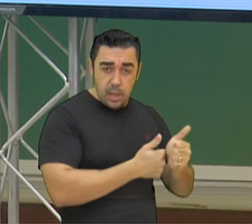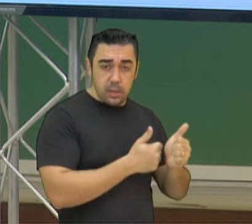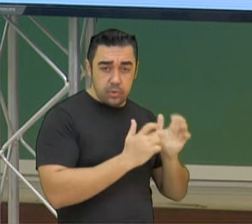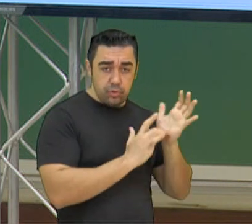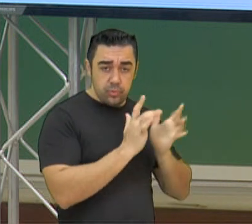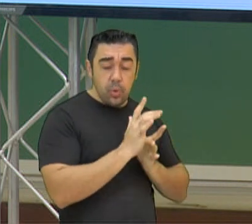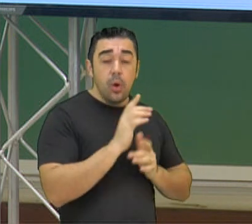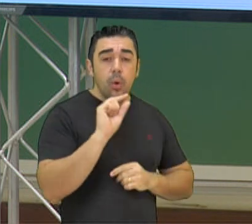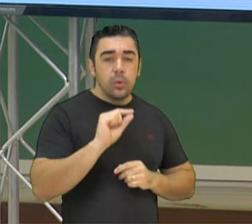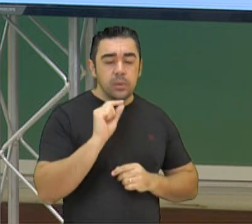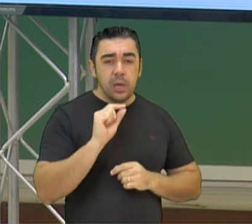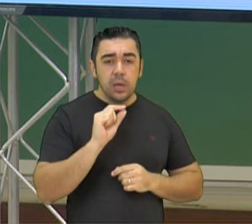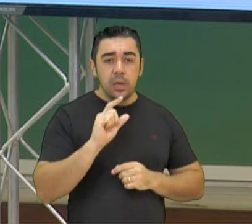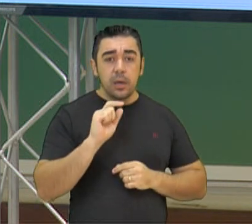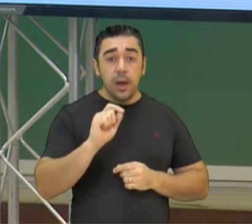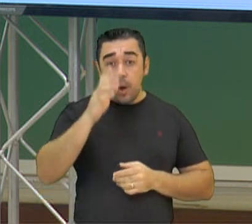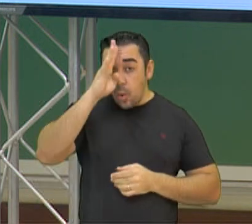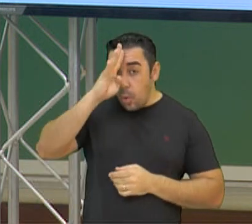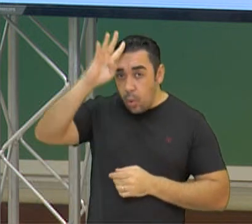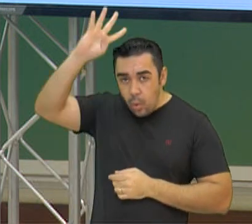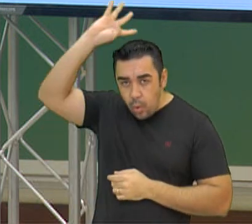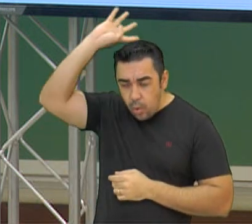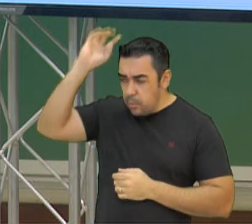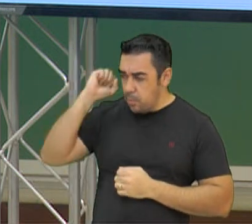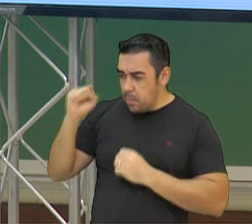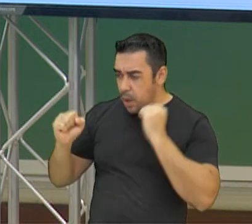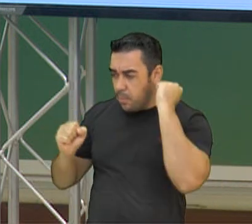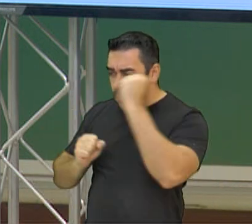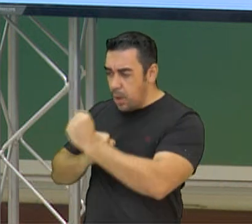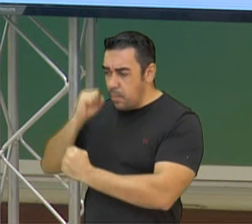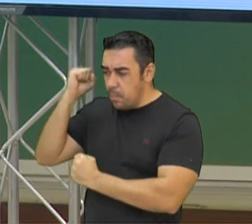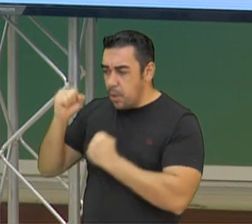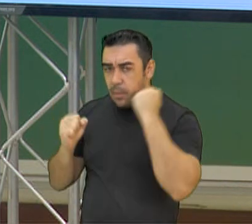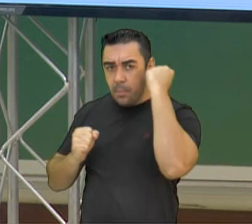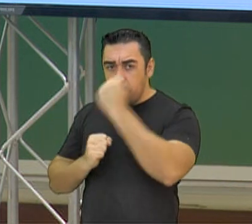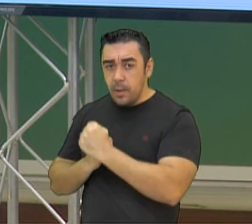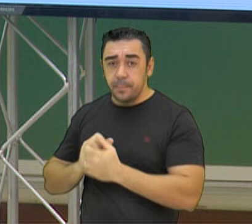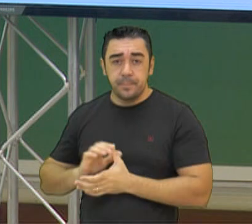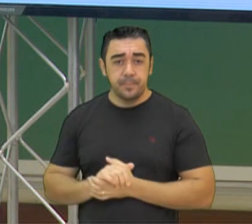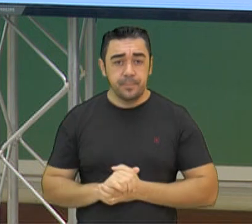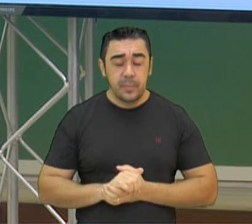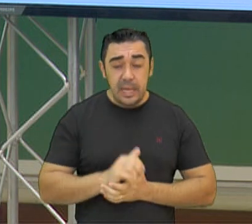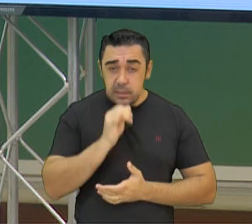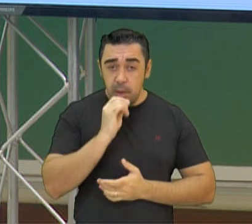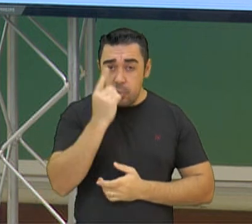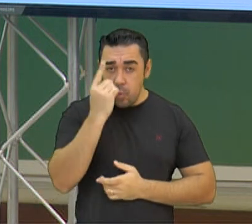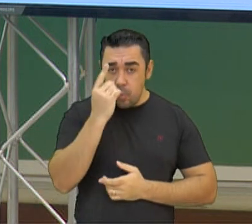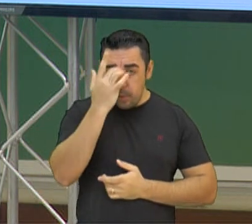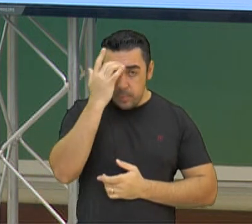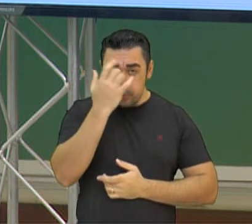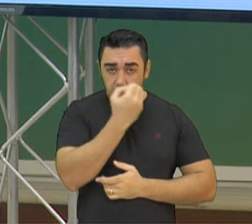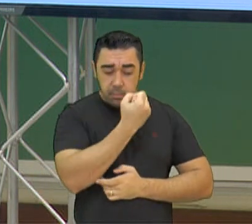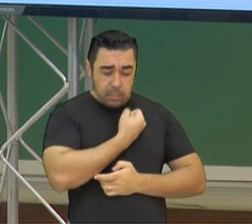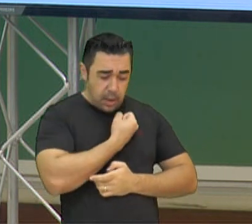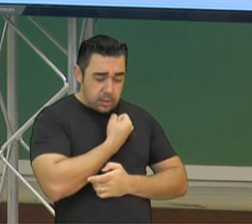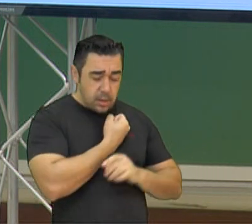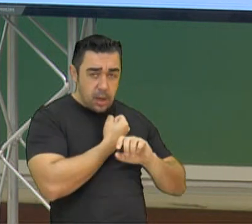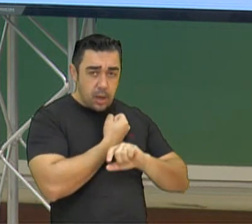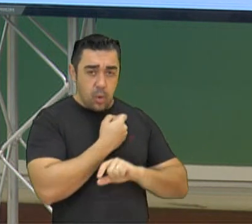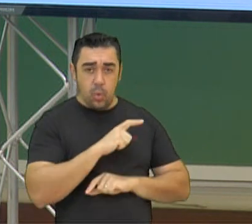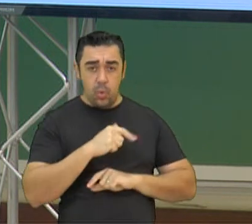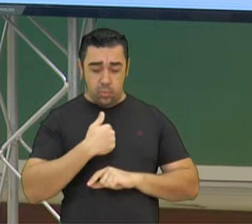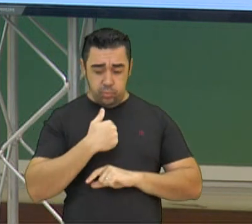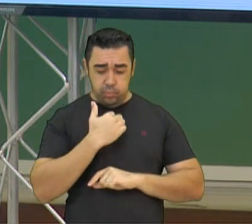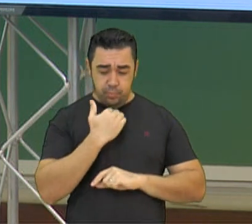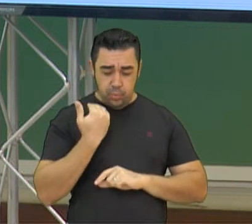romanos, ele coloca que para cada cristão que morre, novos outros surgem devido a